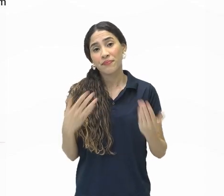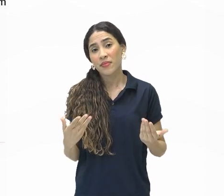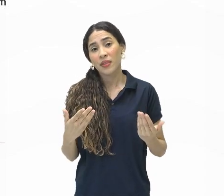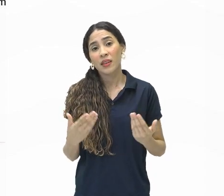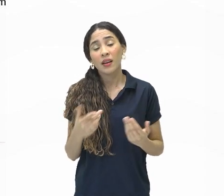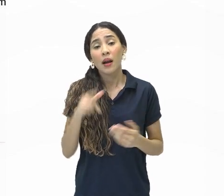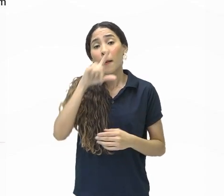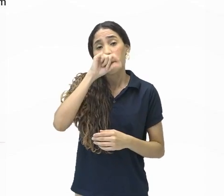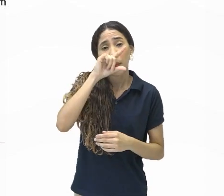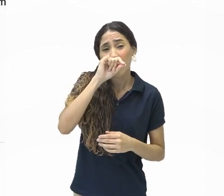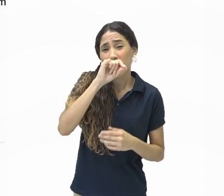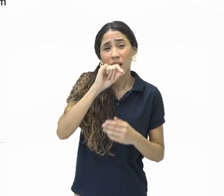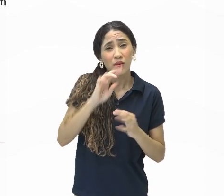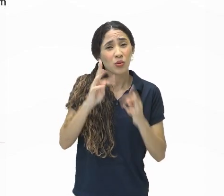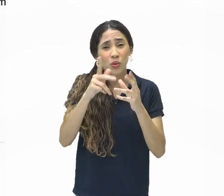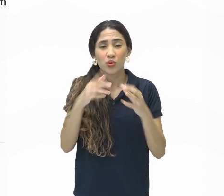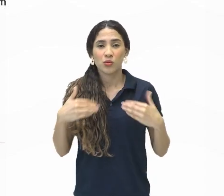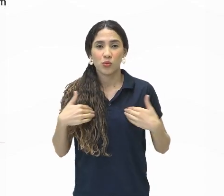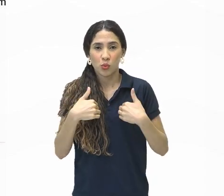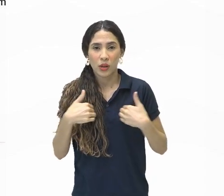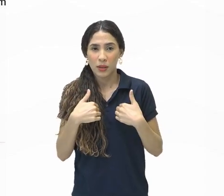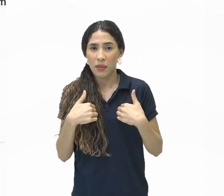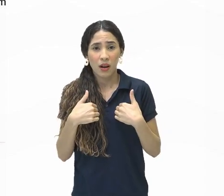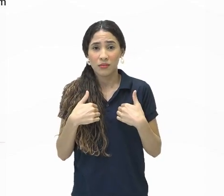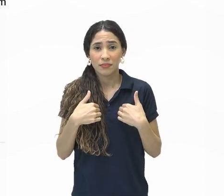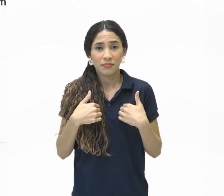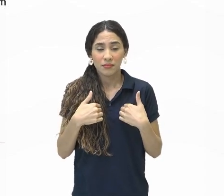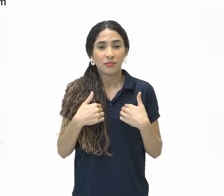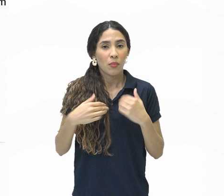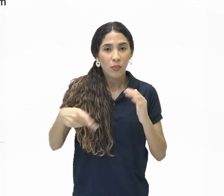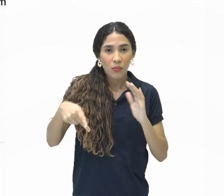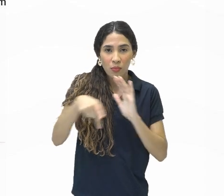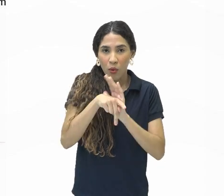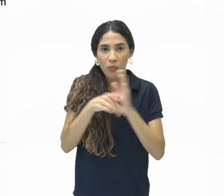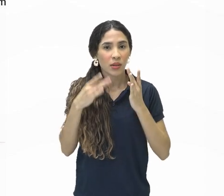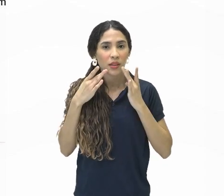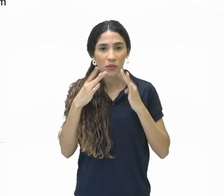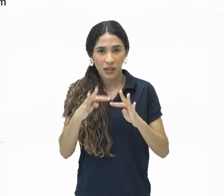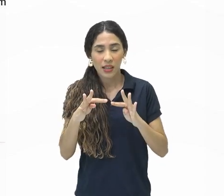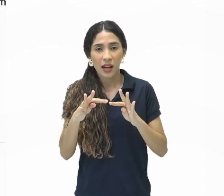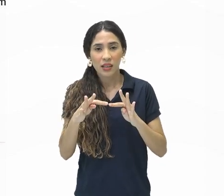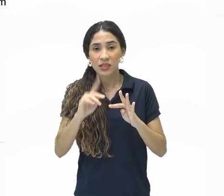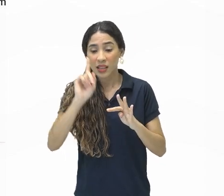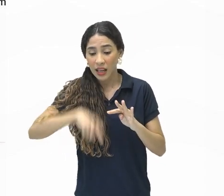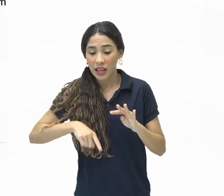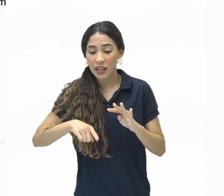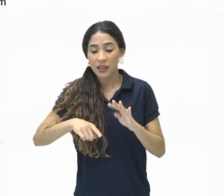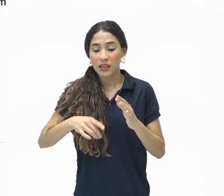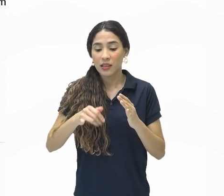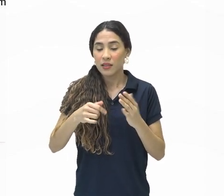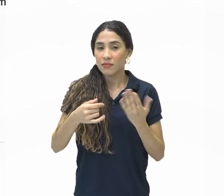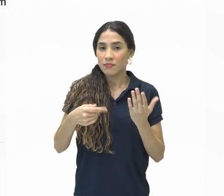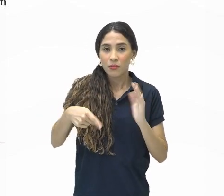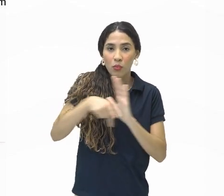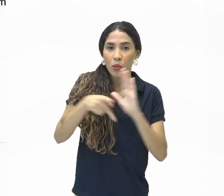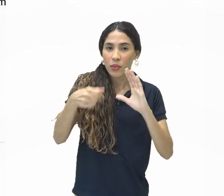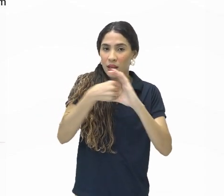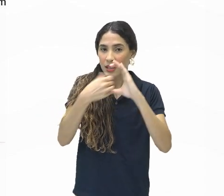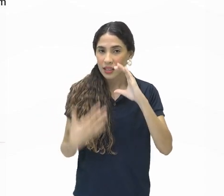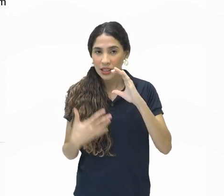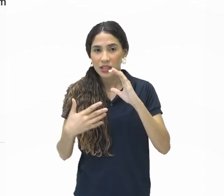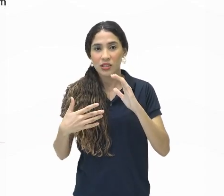O papagaio, todos os seres, todos os animais, eles agem de acordo com a sua espécie. Eles são determinados pela sua própria